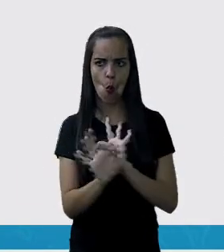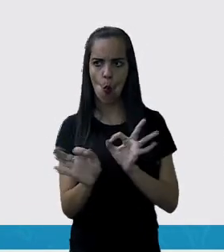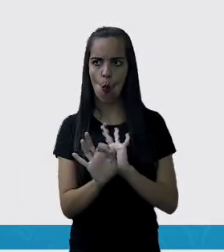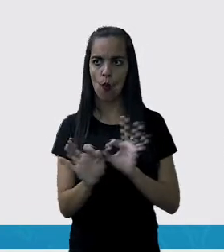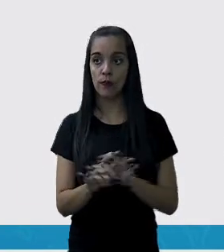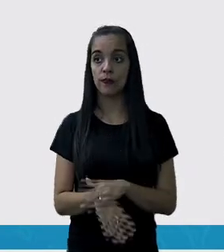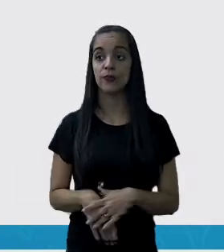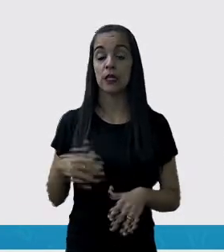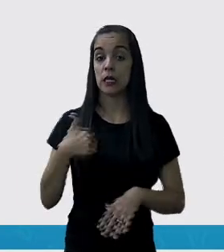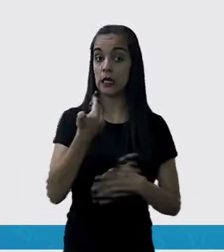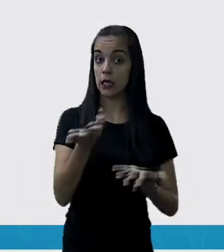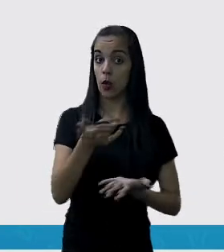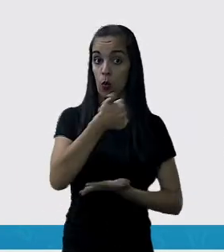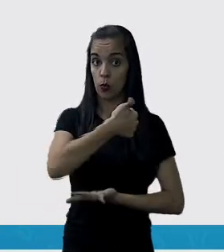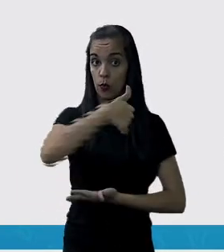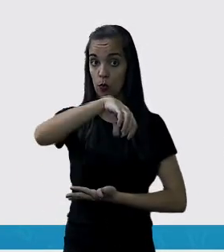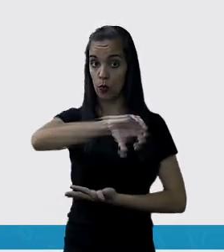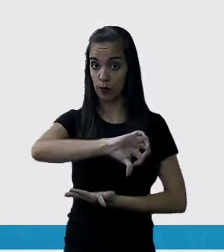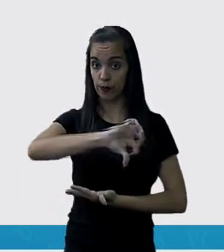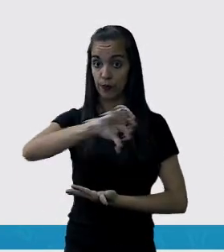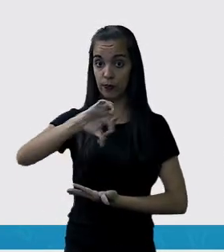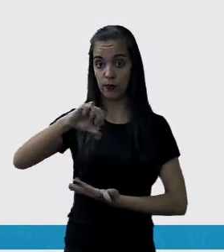certo? É importante isso.